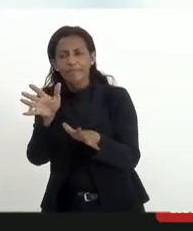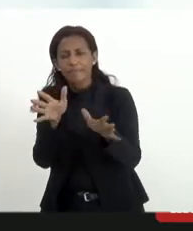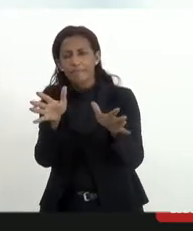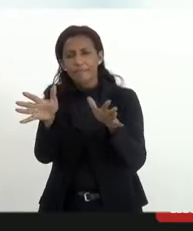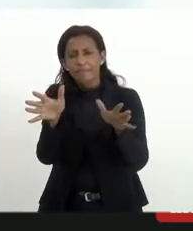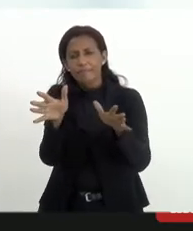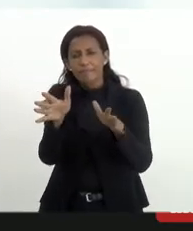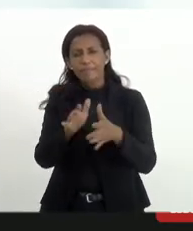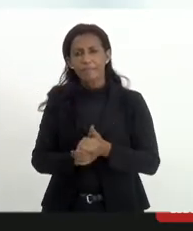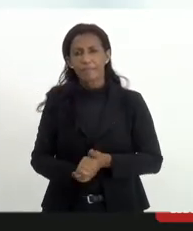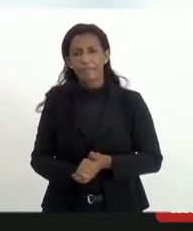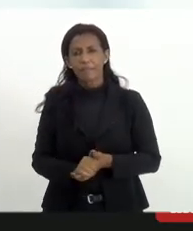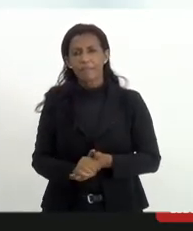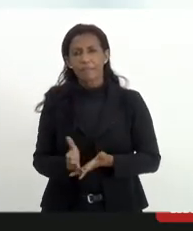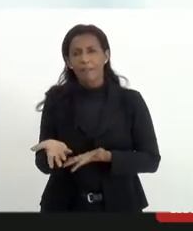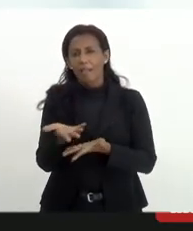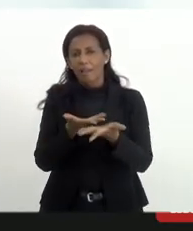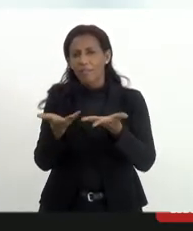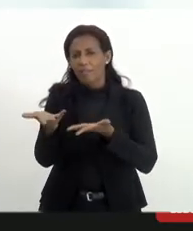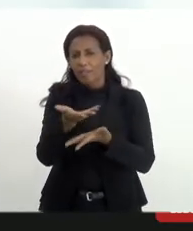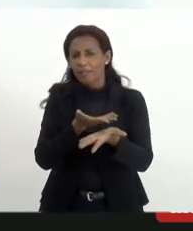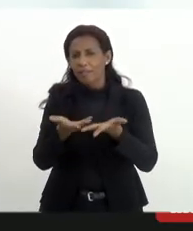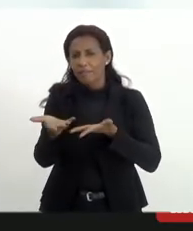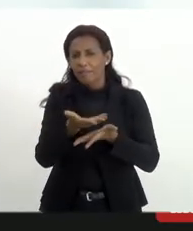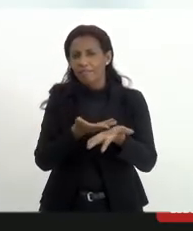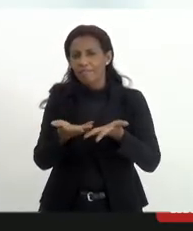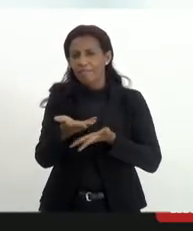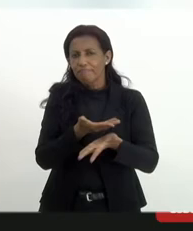Operação Lava Jato.